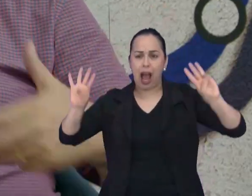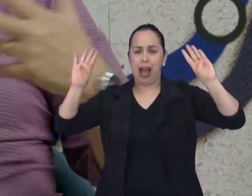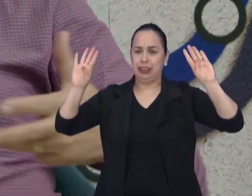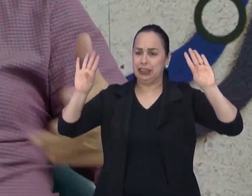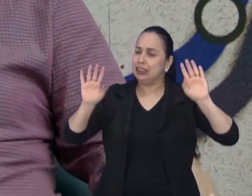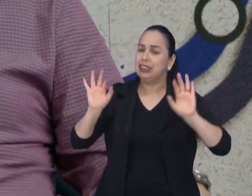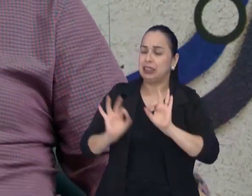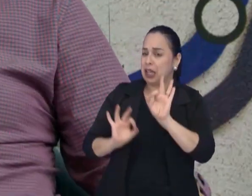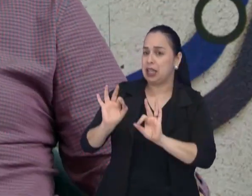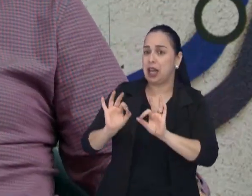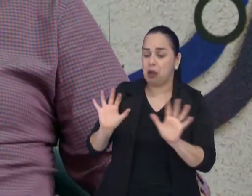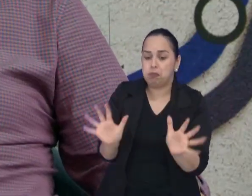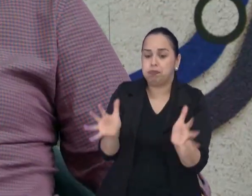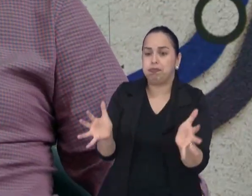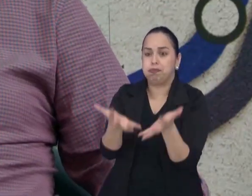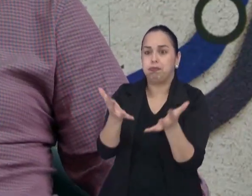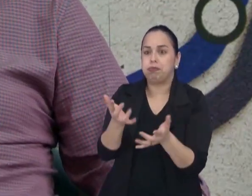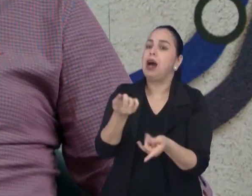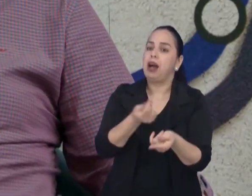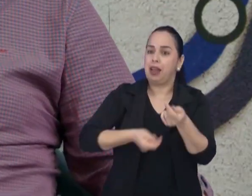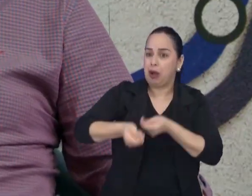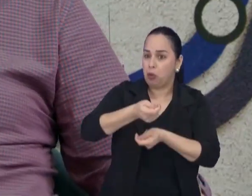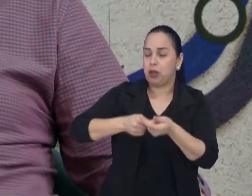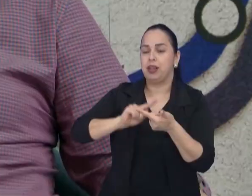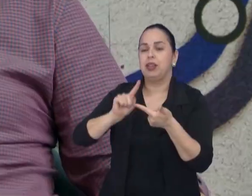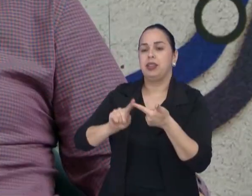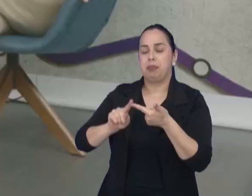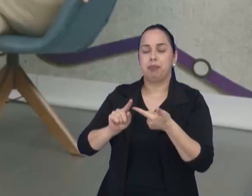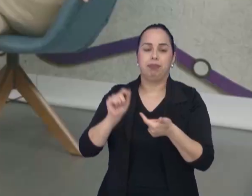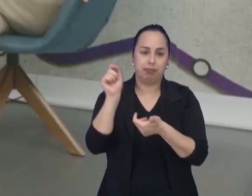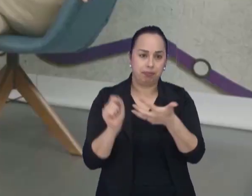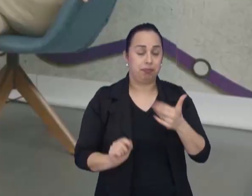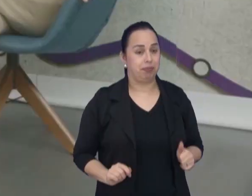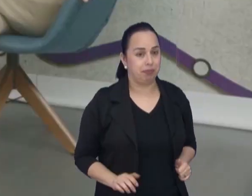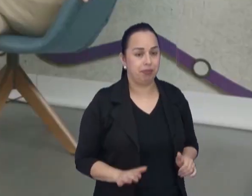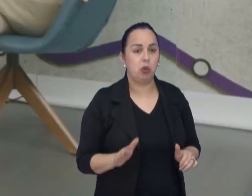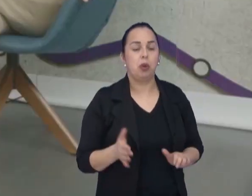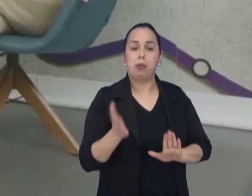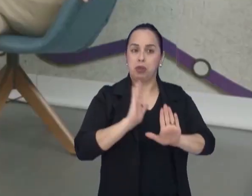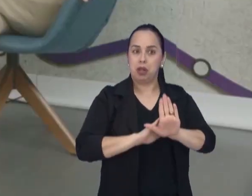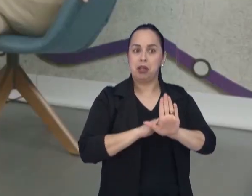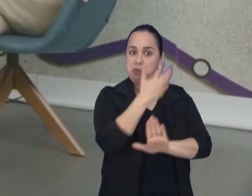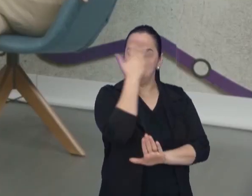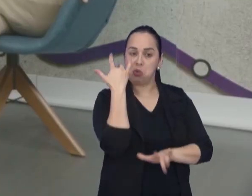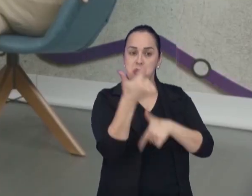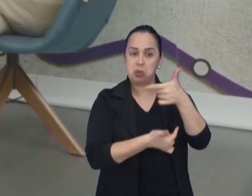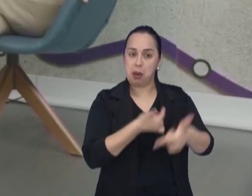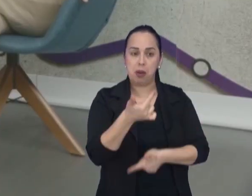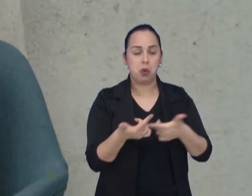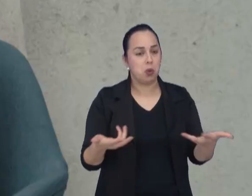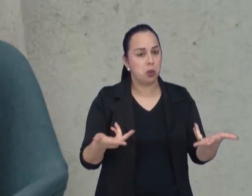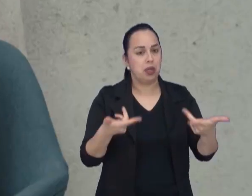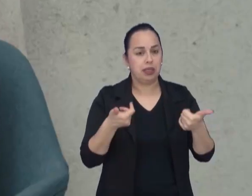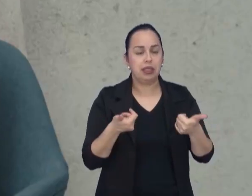tal, tudo isso movimenta diversos aspectos, não só do comércio, como dos serviços. Envolve muita gente, né? Eu acho muito bacana que